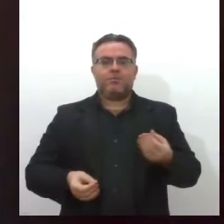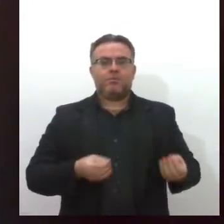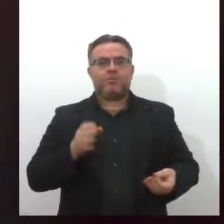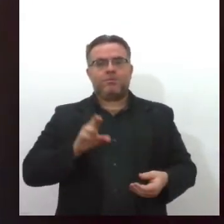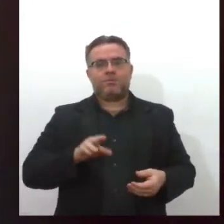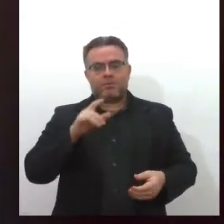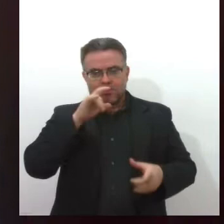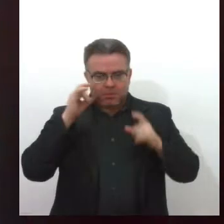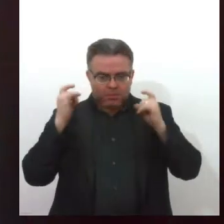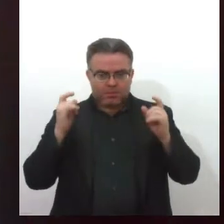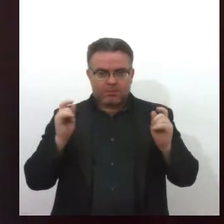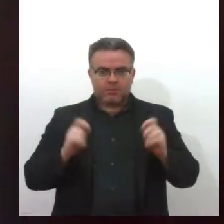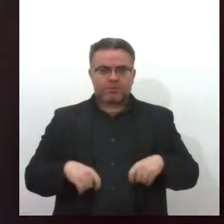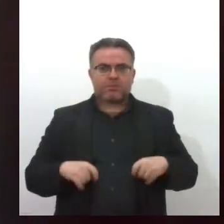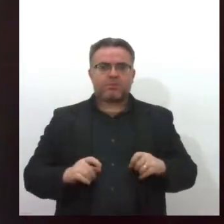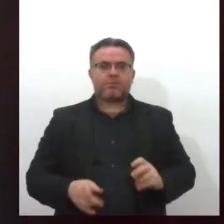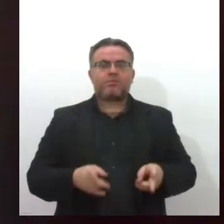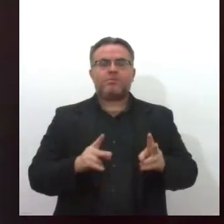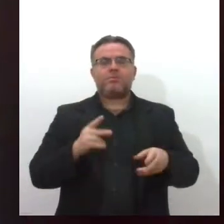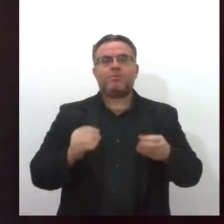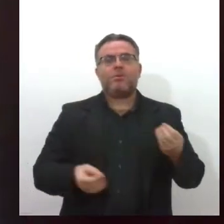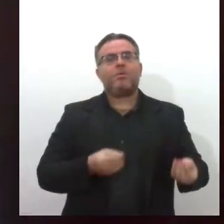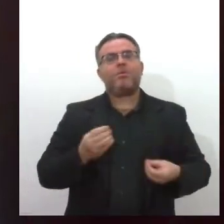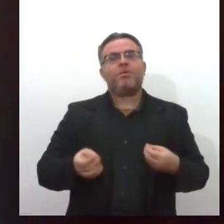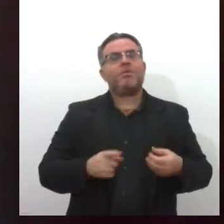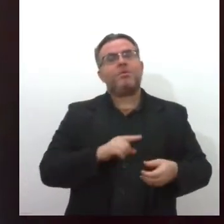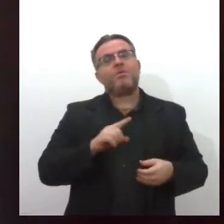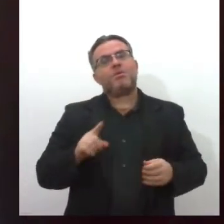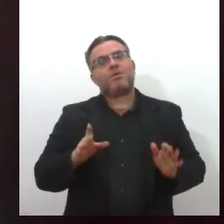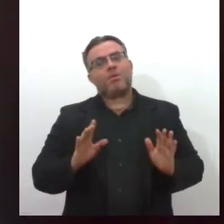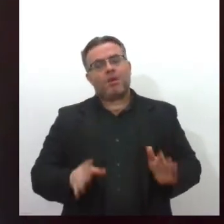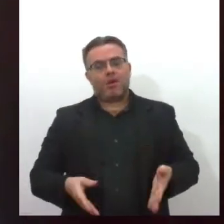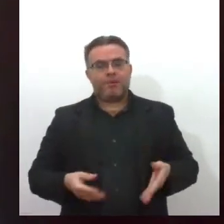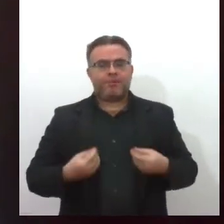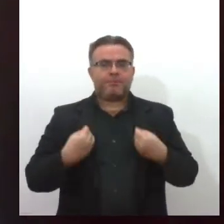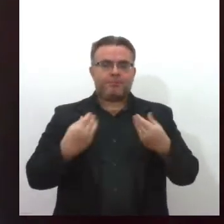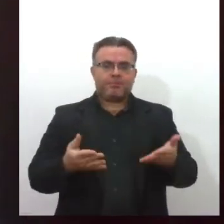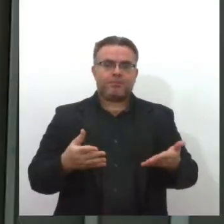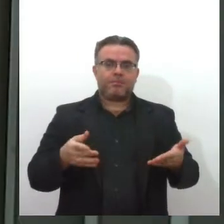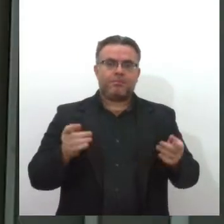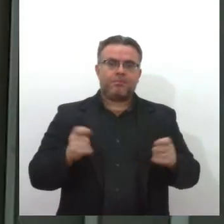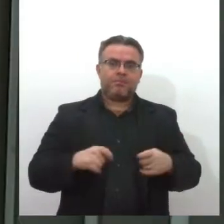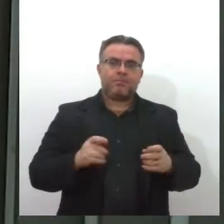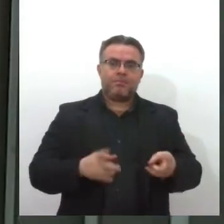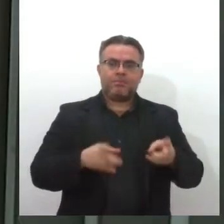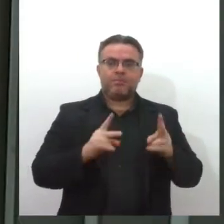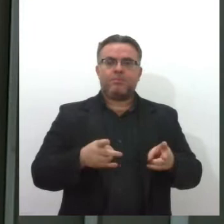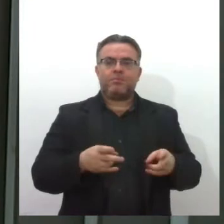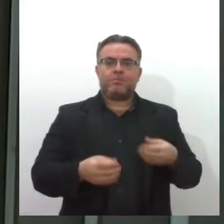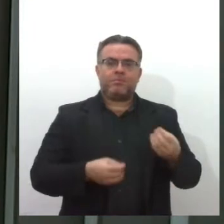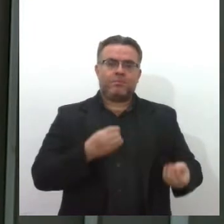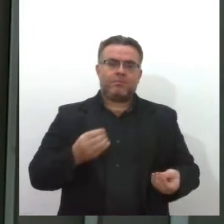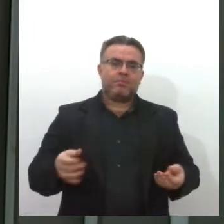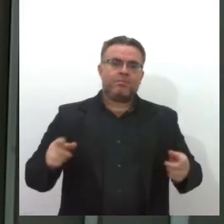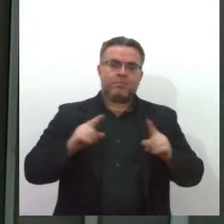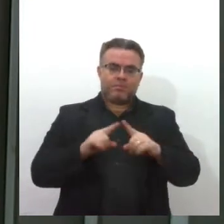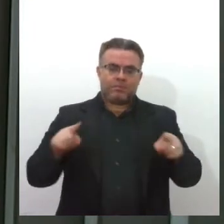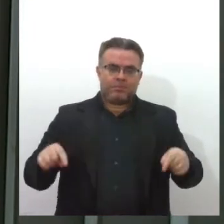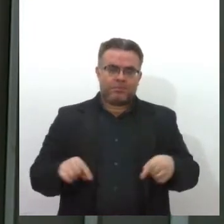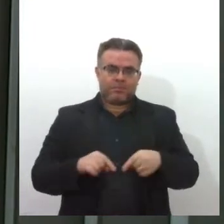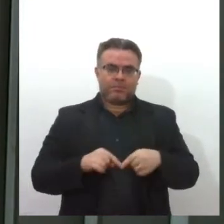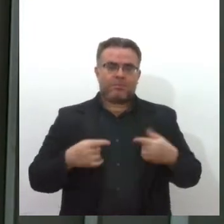facial, e evidentemente que você está sem máscara porque está em um estúdio fechado, e eu